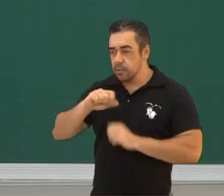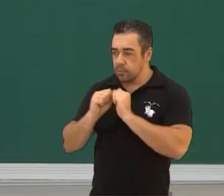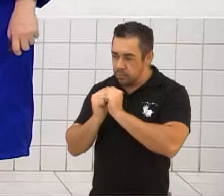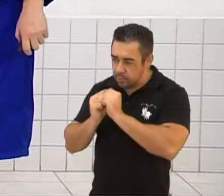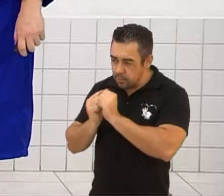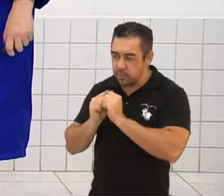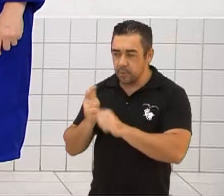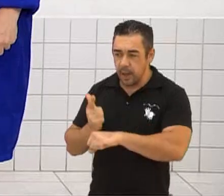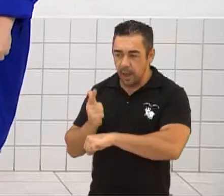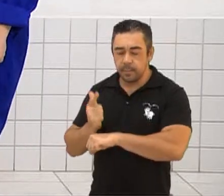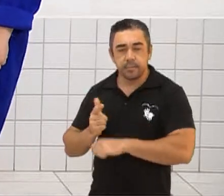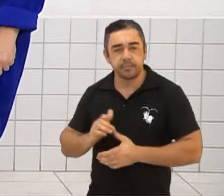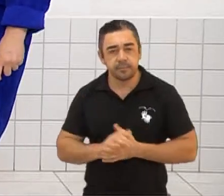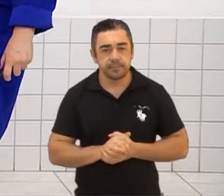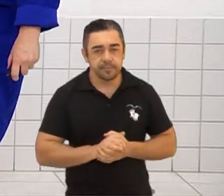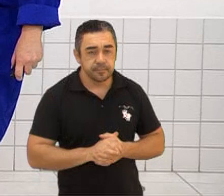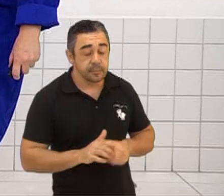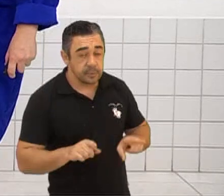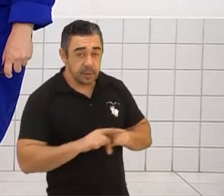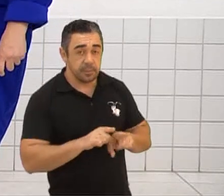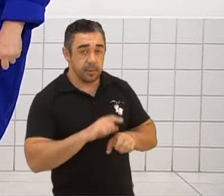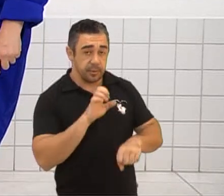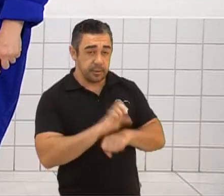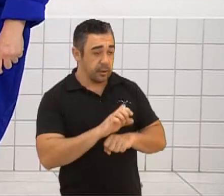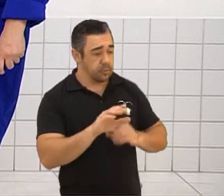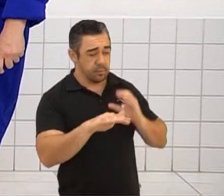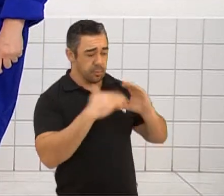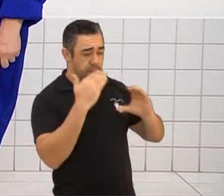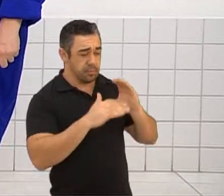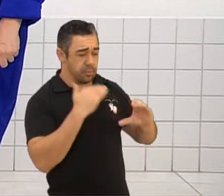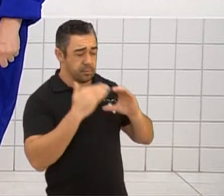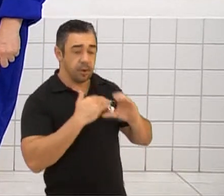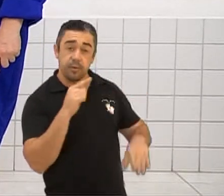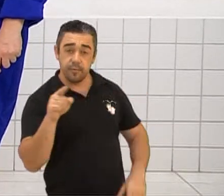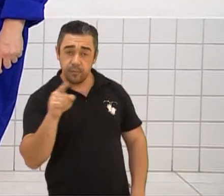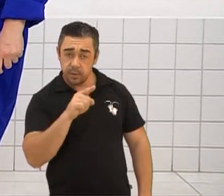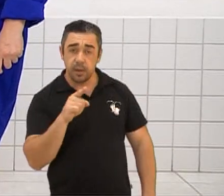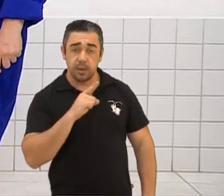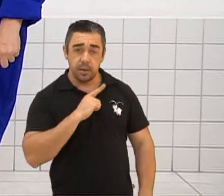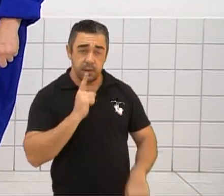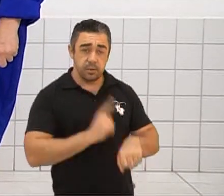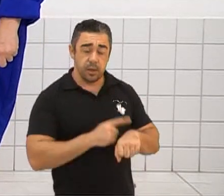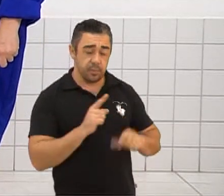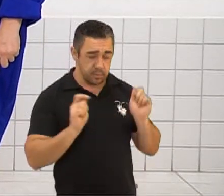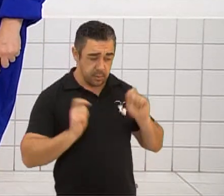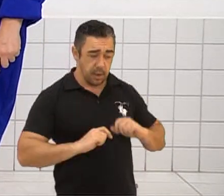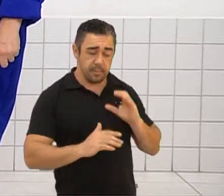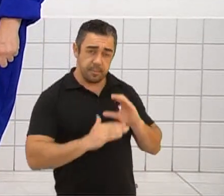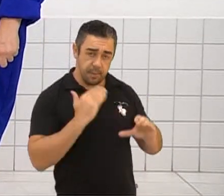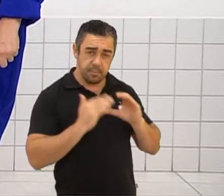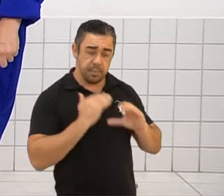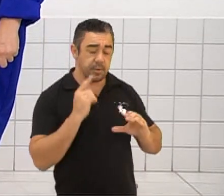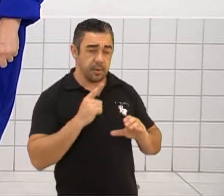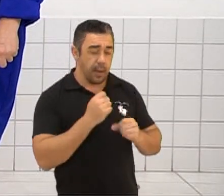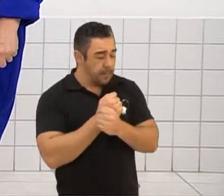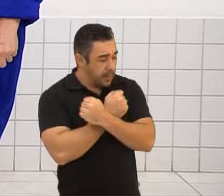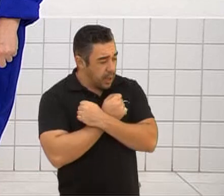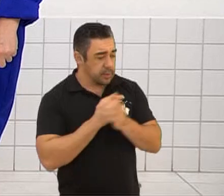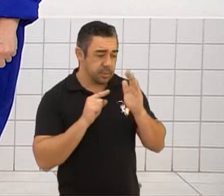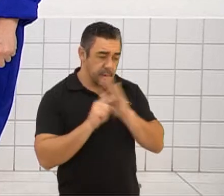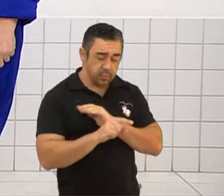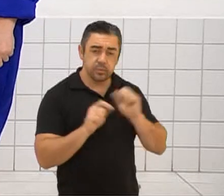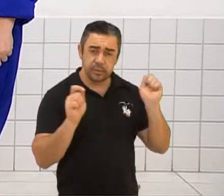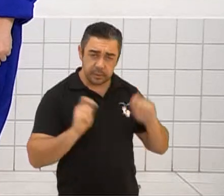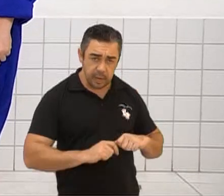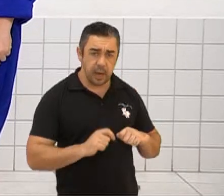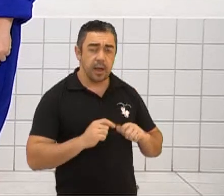hein? Ok, e todo o estado contribuindo, mas ainda dá tempo, pessoal, você que ainda está aí, não mandou a sua pergunta, não mandou teu abraço, teu salve, está nos acompanhando,